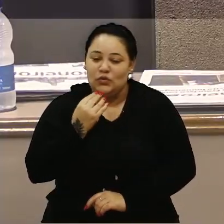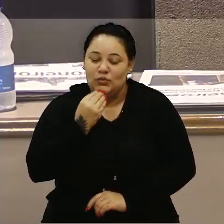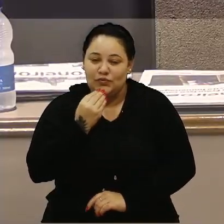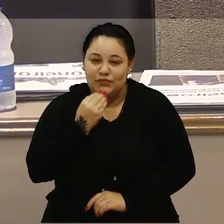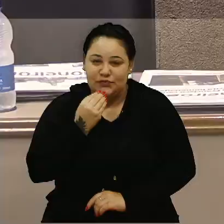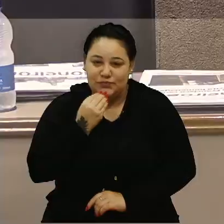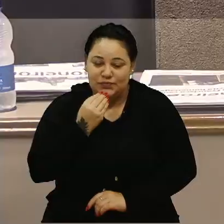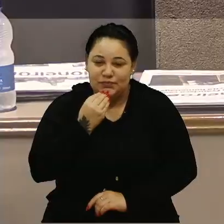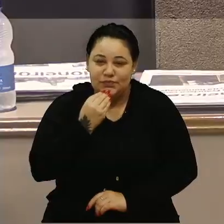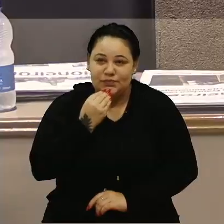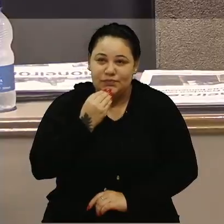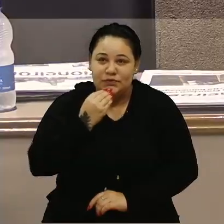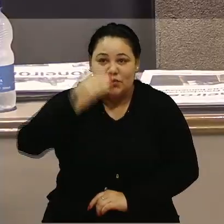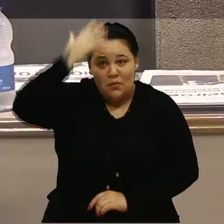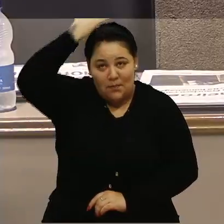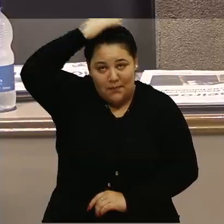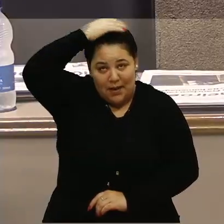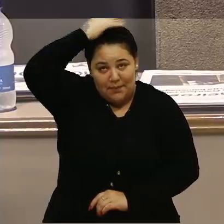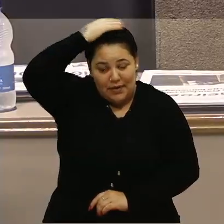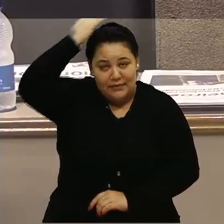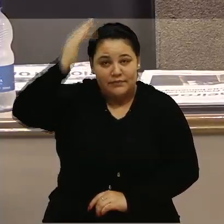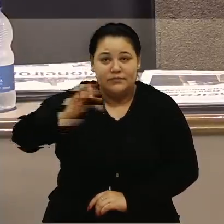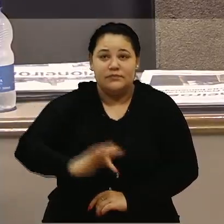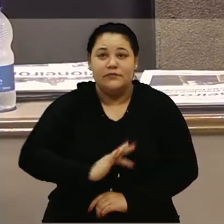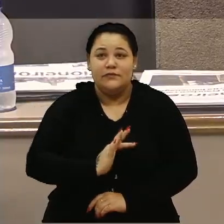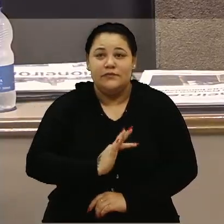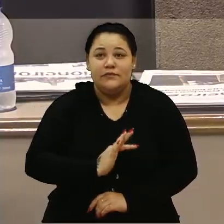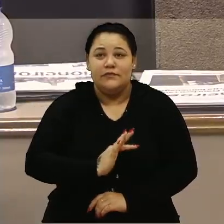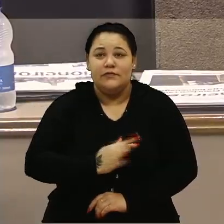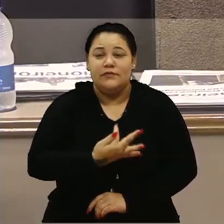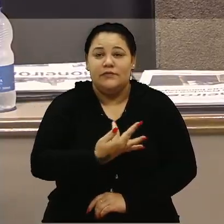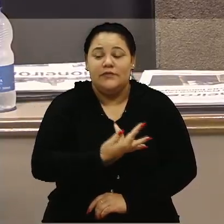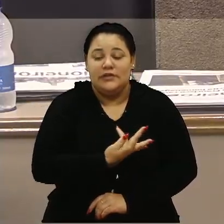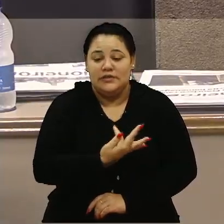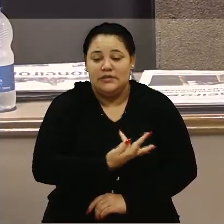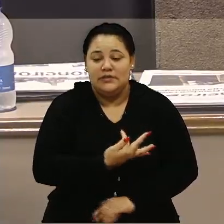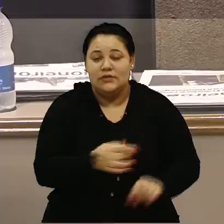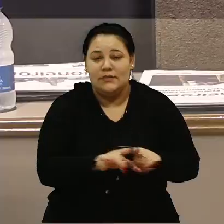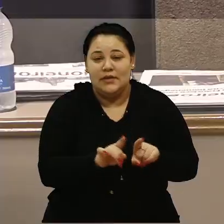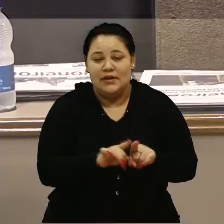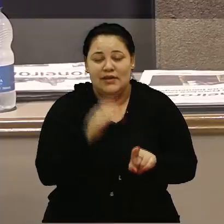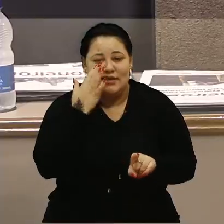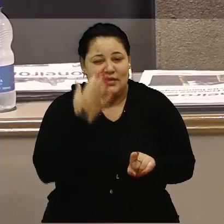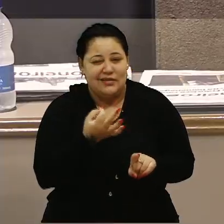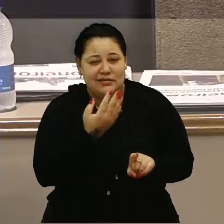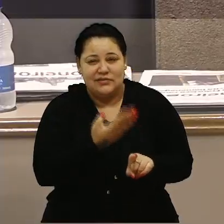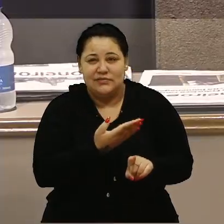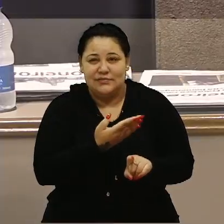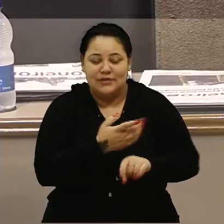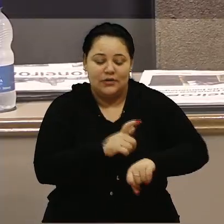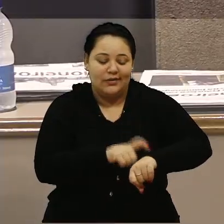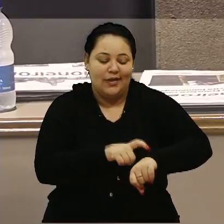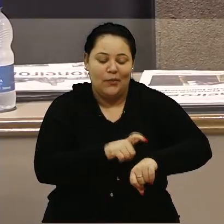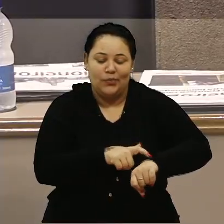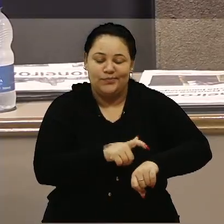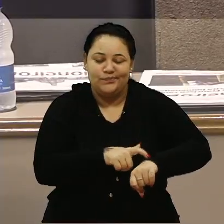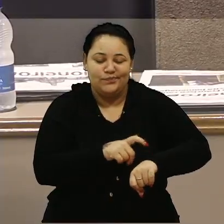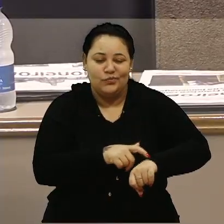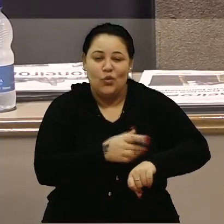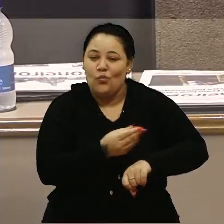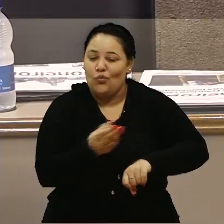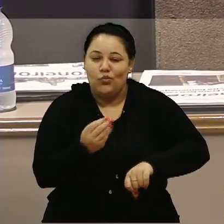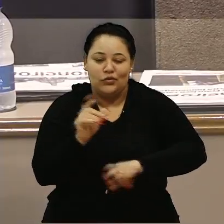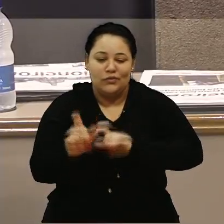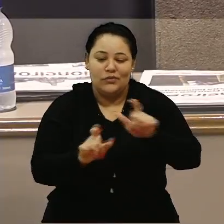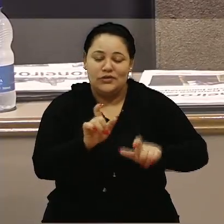e até me chamou a atenção uma leitura que eu fiz no final de semana, que, e num tempo em que tanta gente se